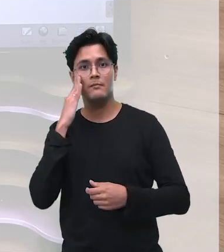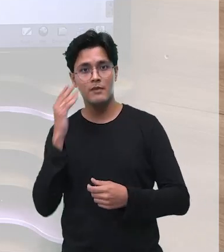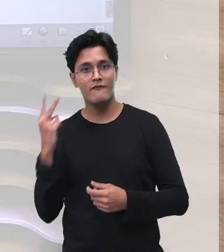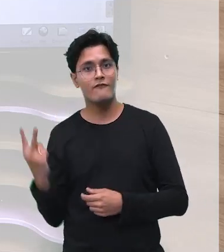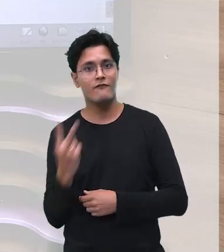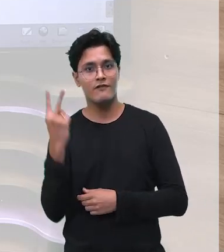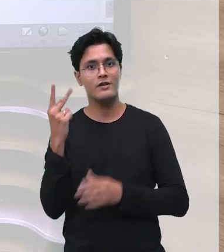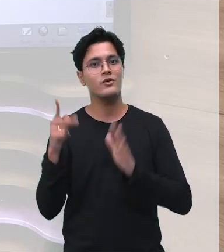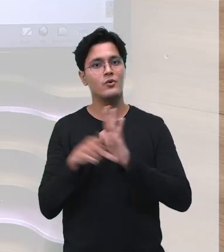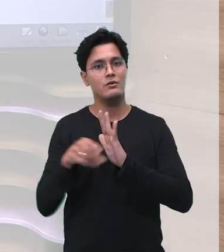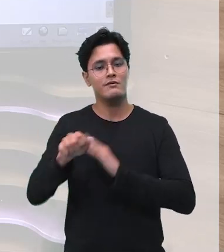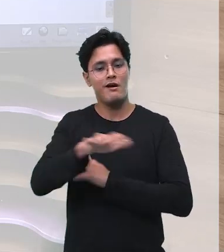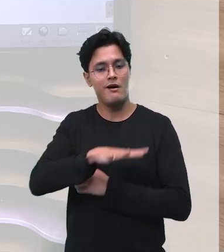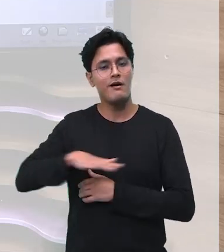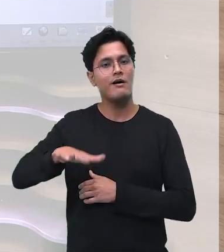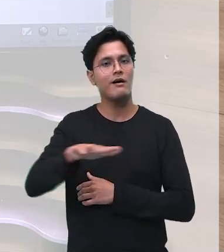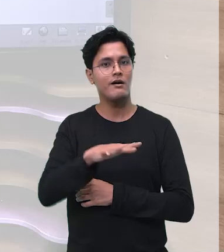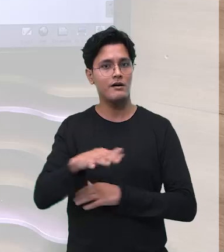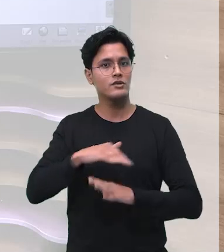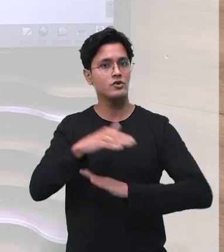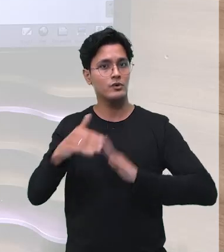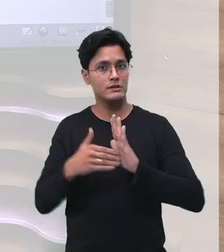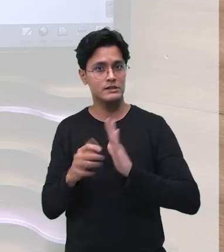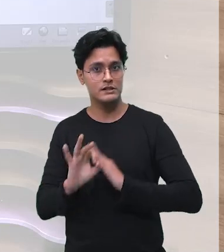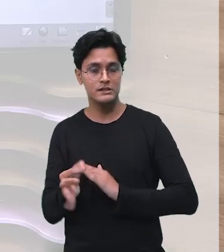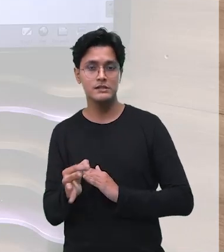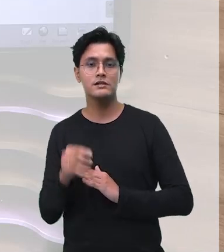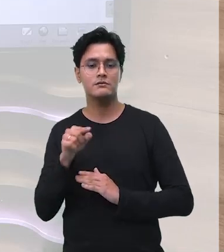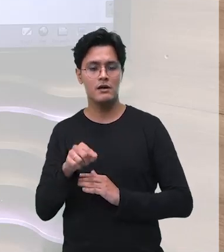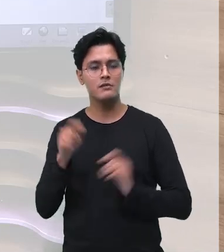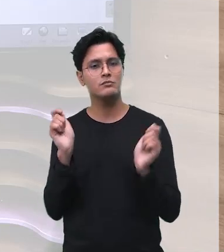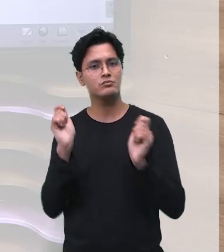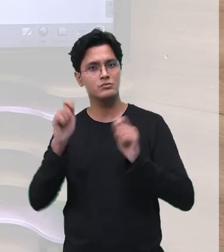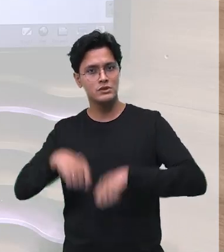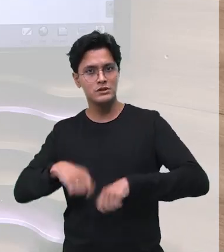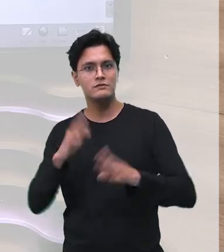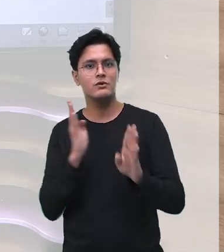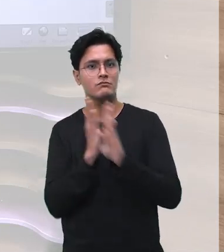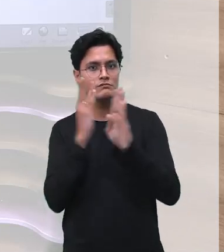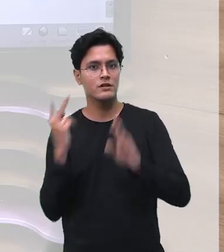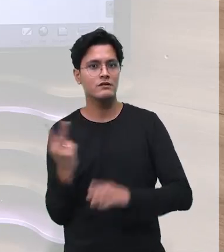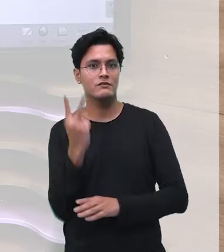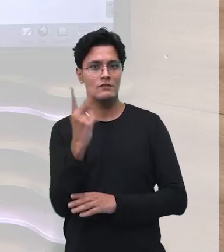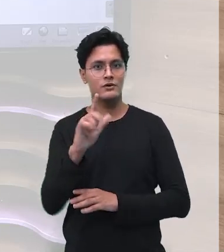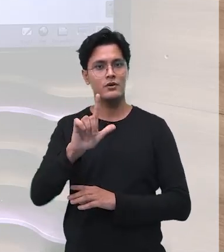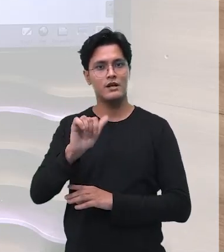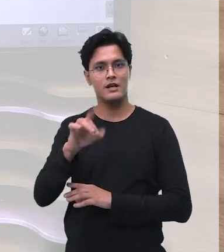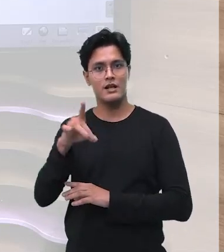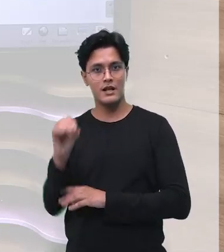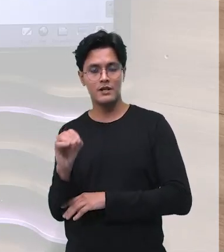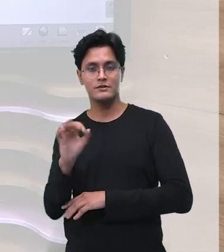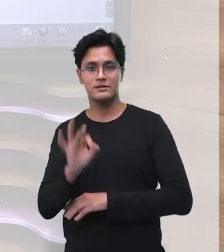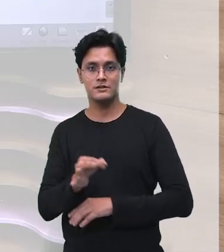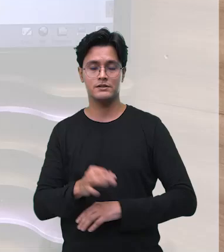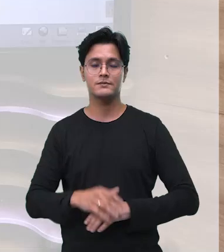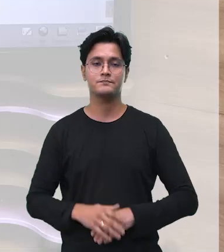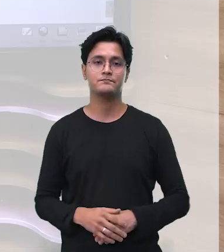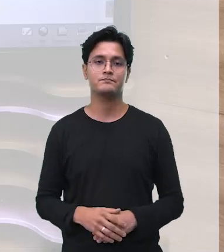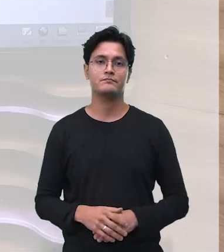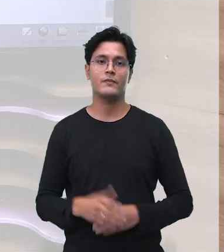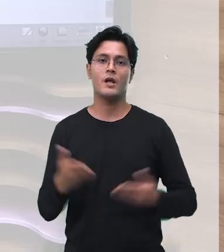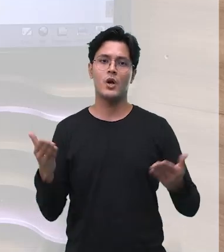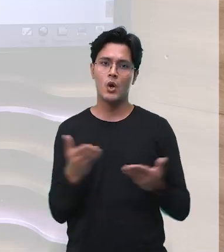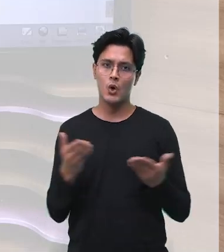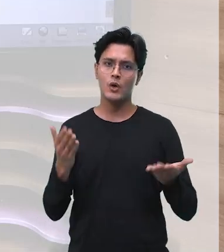Que aí com a área a gente consegue encontrar o lado ali do quadrado. Bacana? Vamos seguindo então? Vamos ver alguns